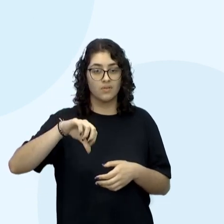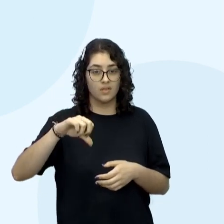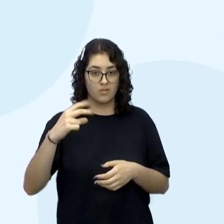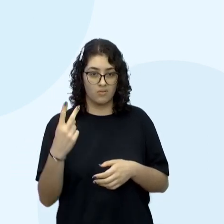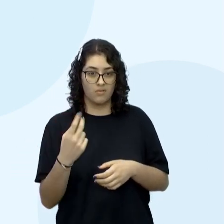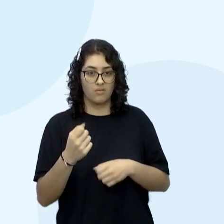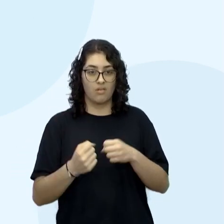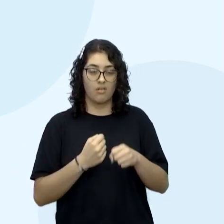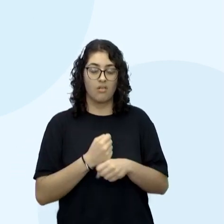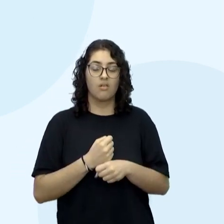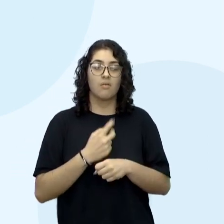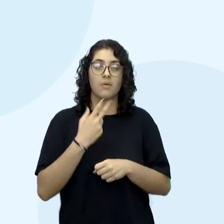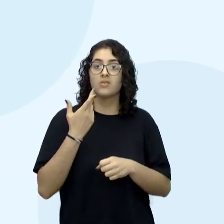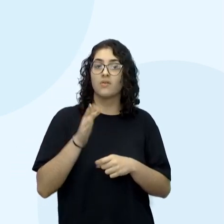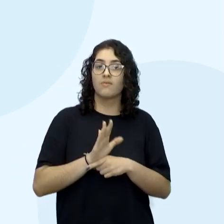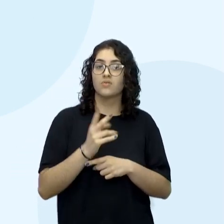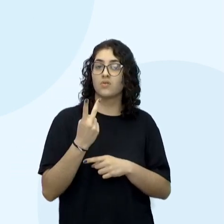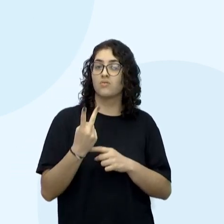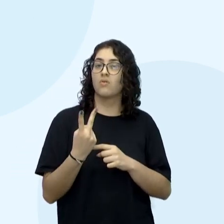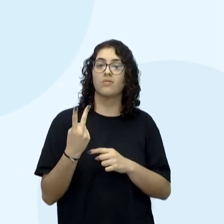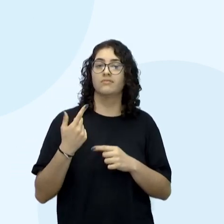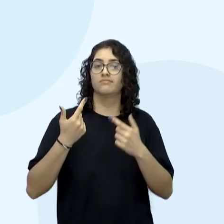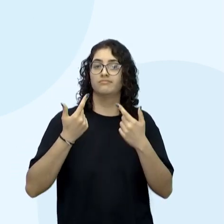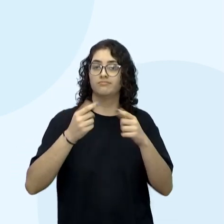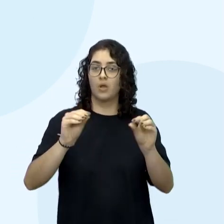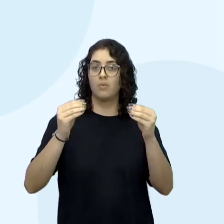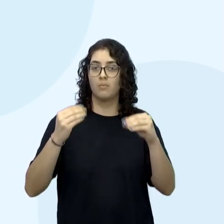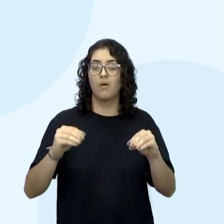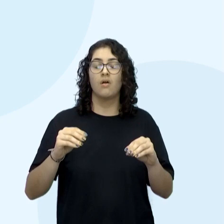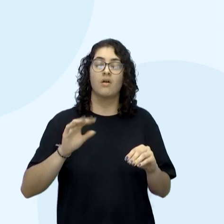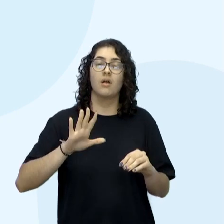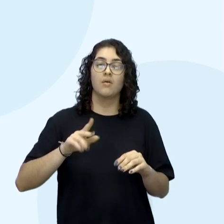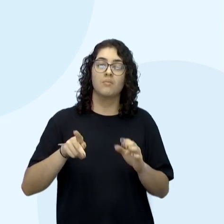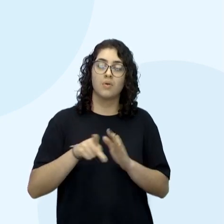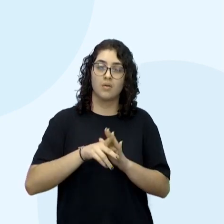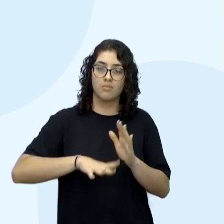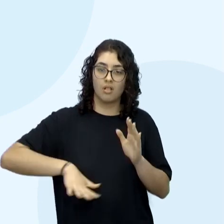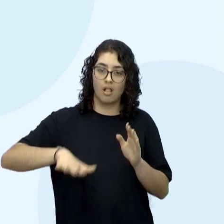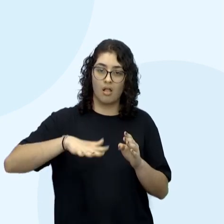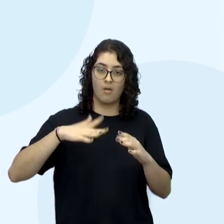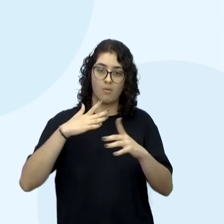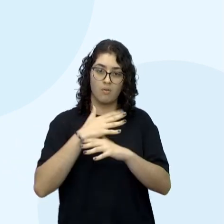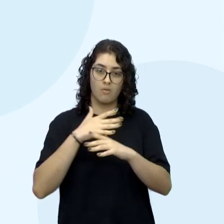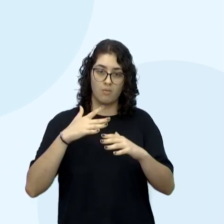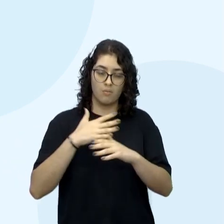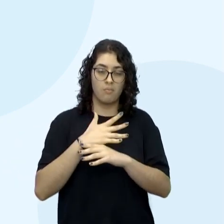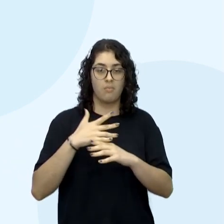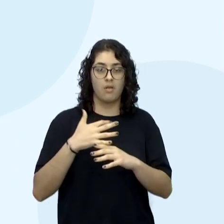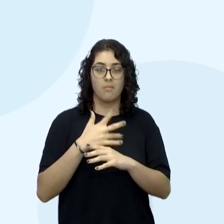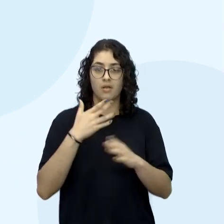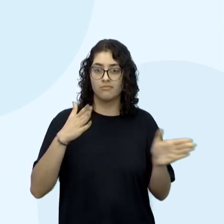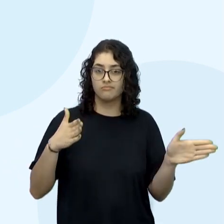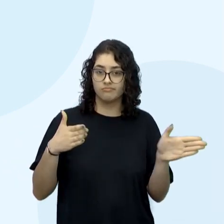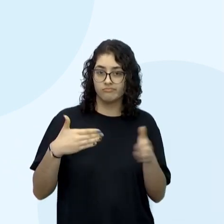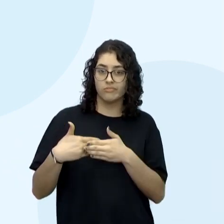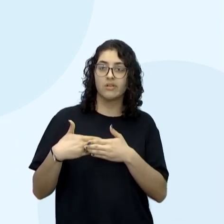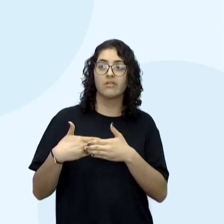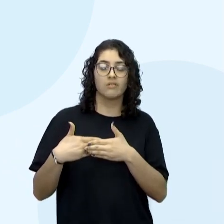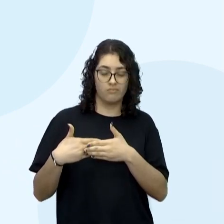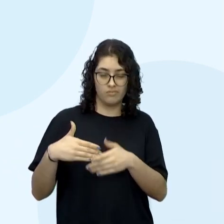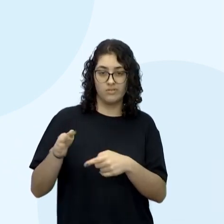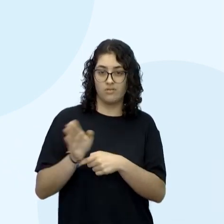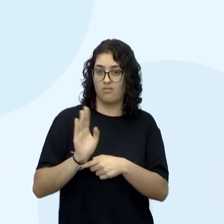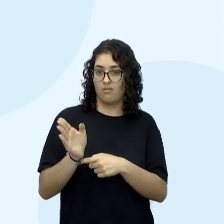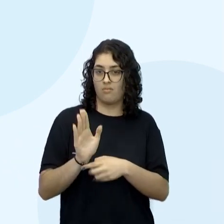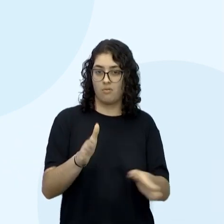brasileiros chegaram às telas. Ao mesmo tempo, a degradação dos centros urbanos e a ascensão do home video levaram ao fechamento de muitas salas de